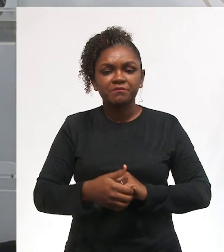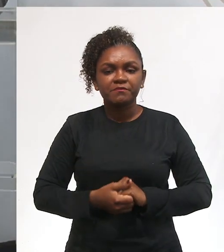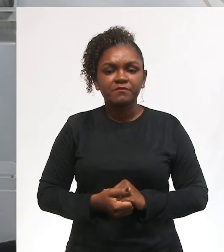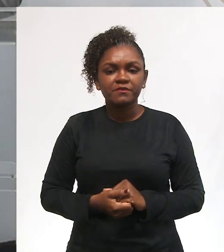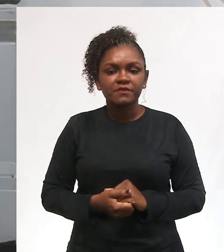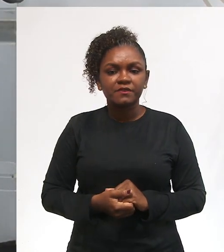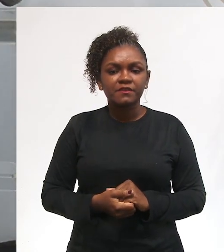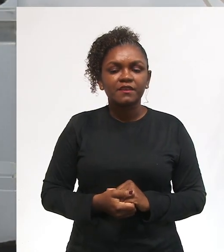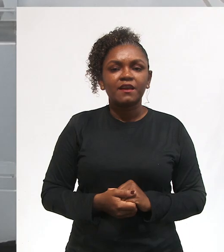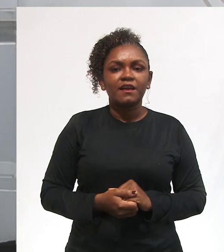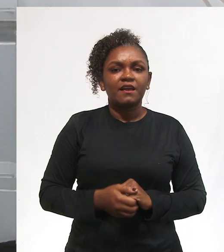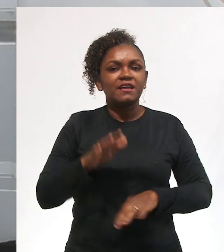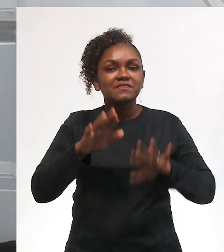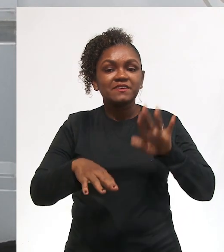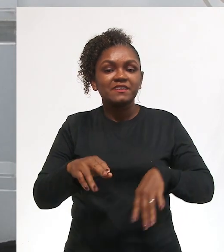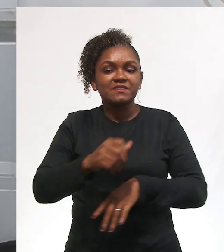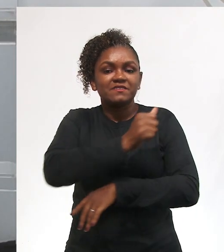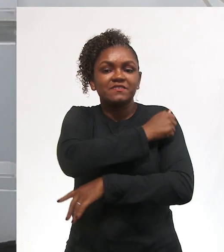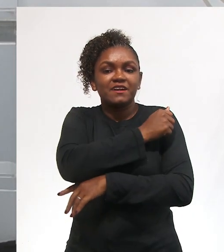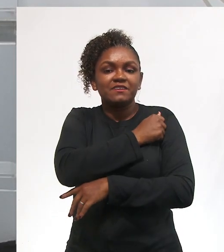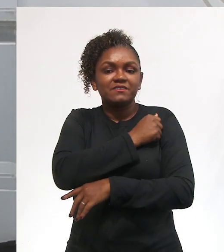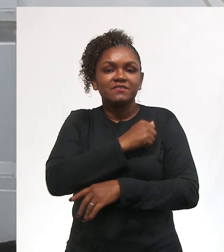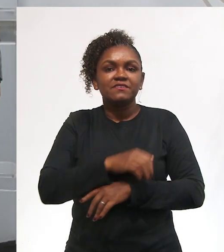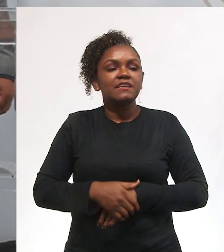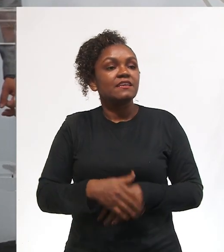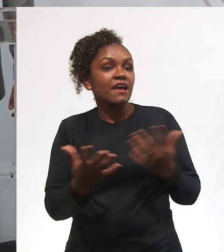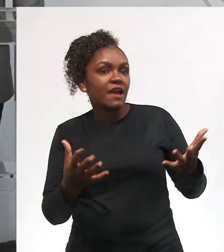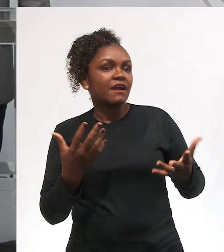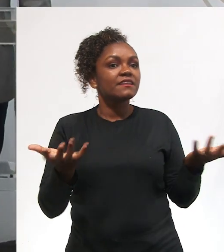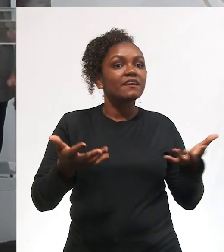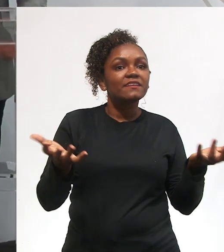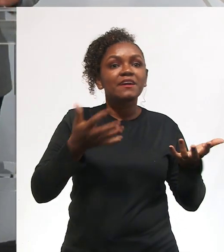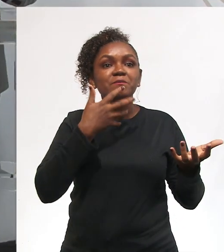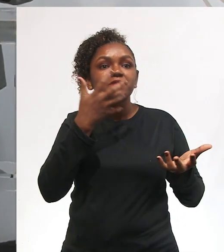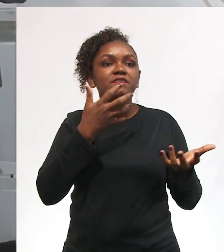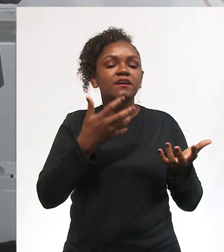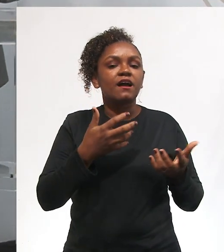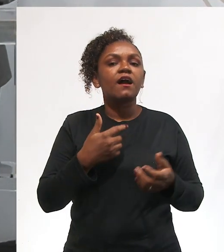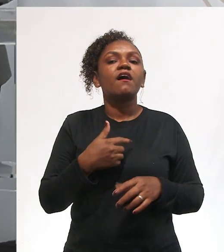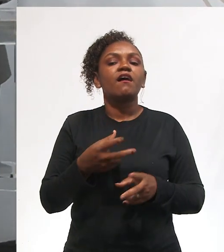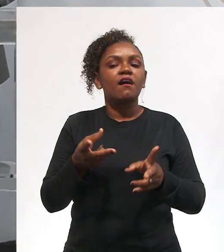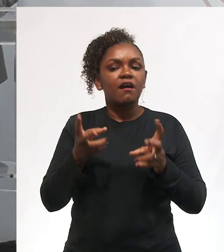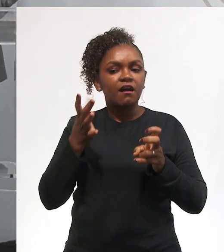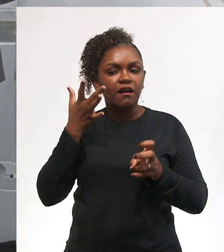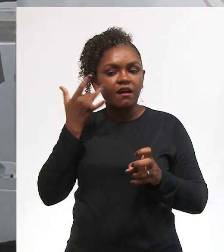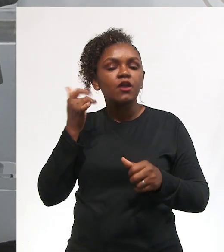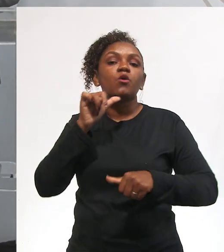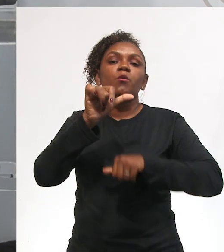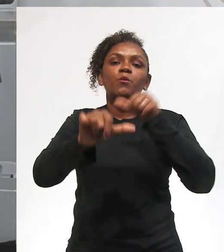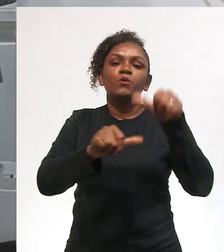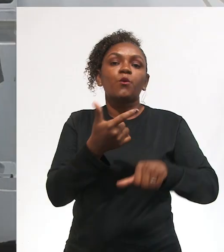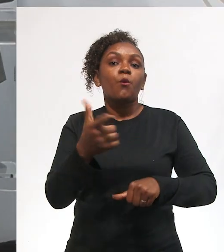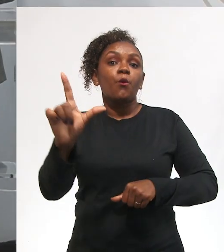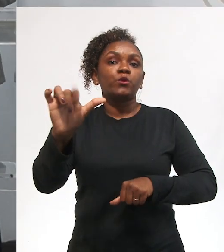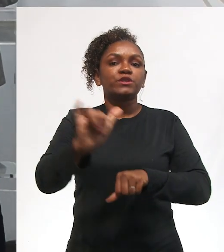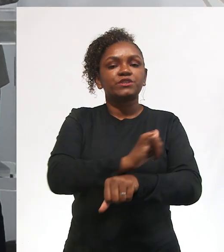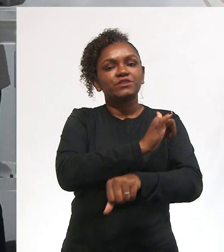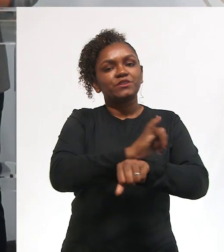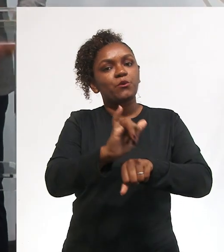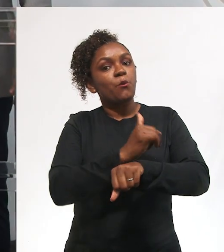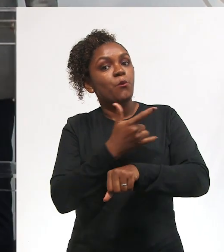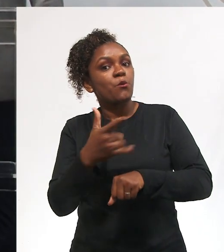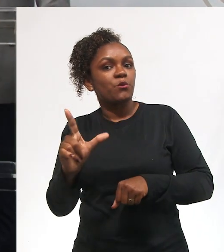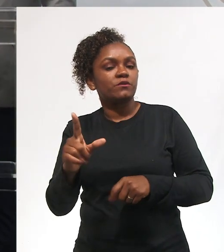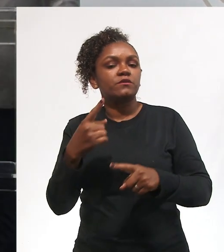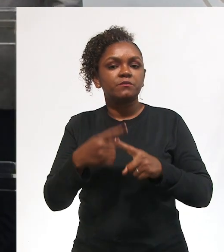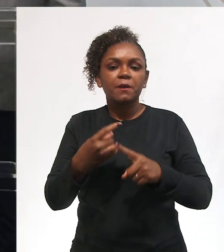aí, professor, já vai ter aquela musiquinha e tal? Aí eu mudava, né? Então as estratégias te traziam outros elementos e ficava